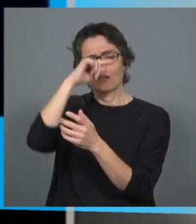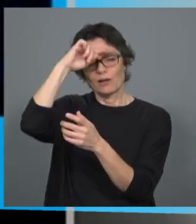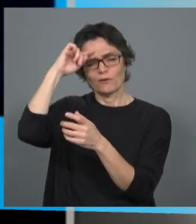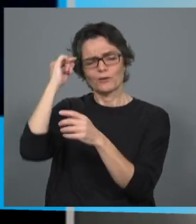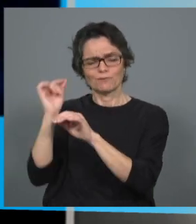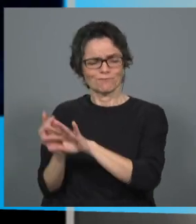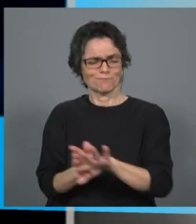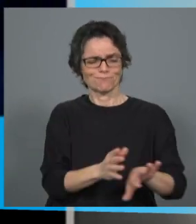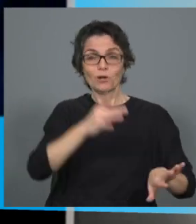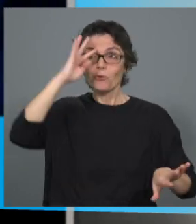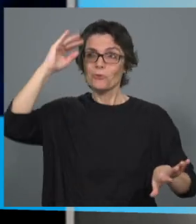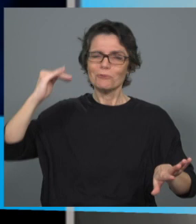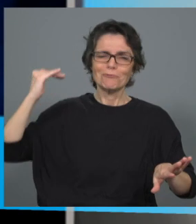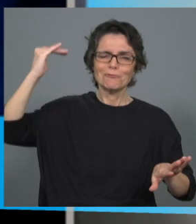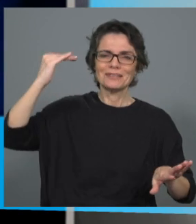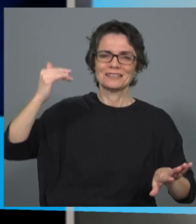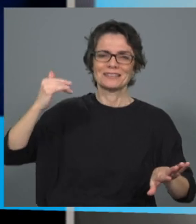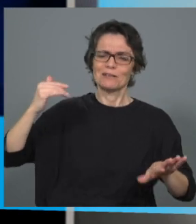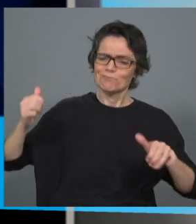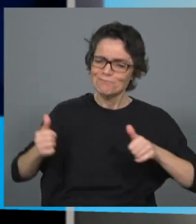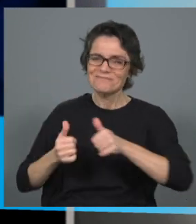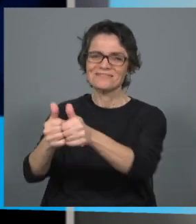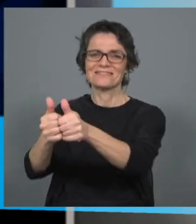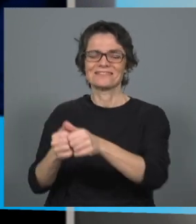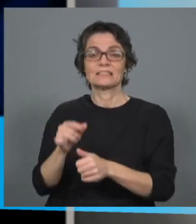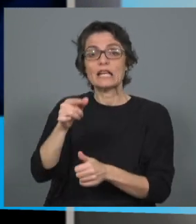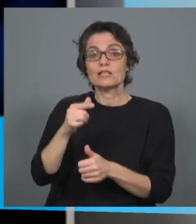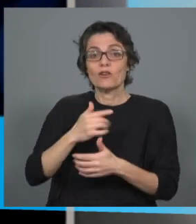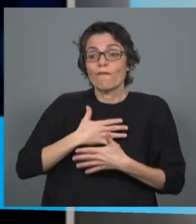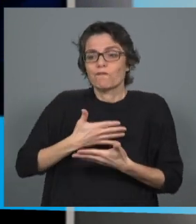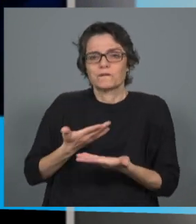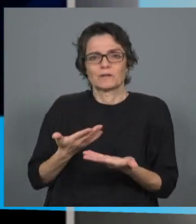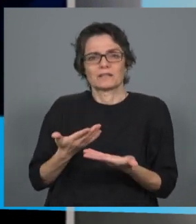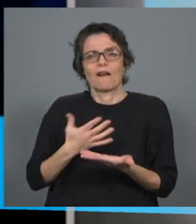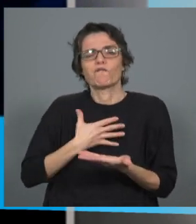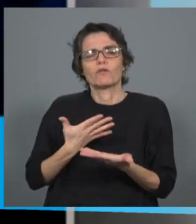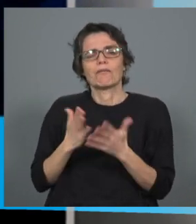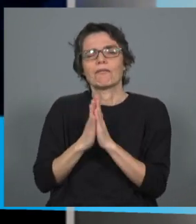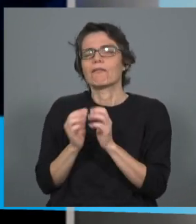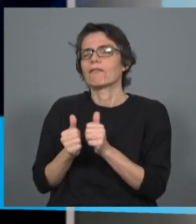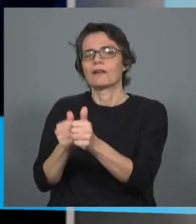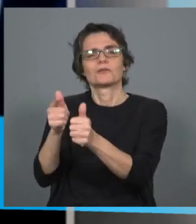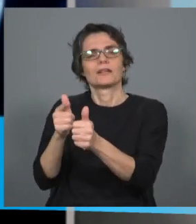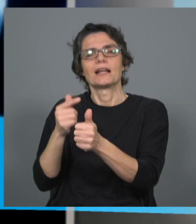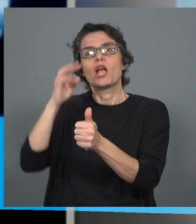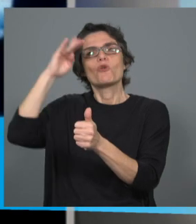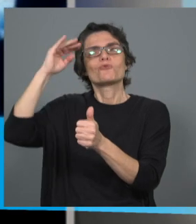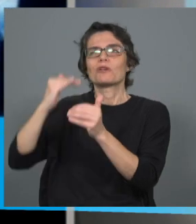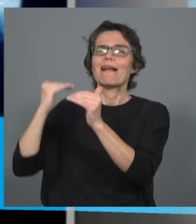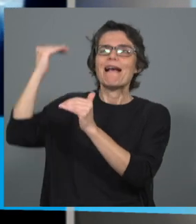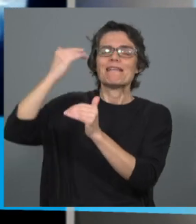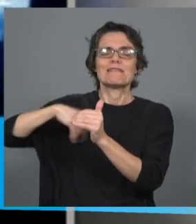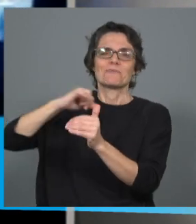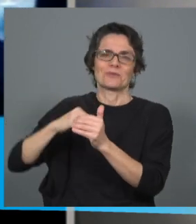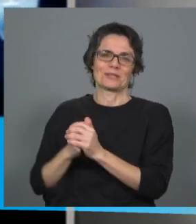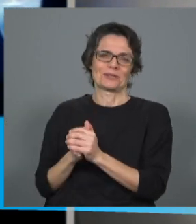para abraçar um sonho maior que ele e um sonho maior que nós. E a vocação é isto mesmo, é abraçarmos um sonho que é maior que nós, porque é um sonho que nasce do coração